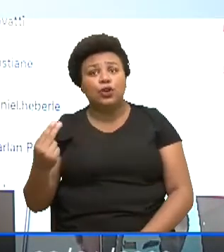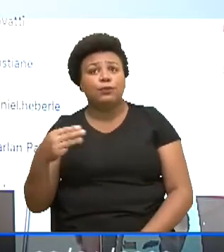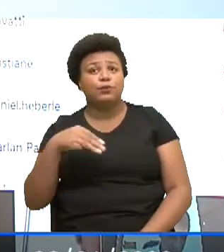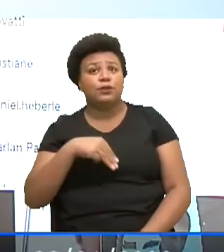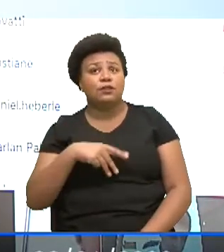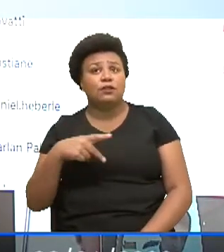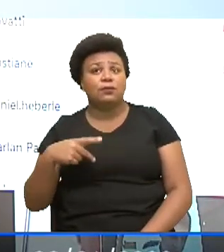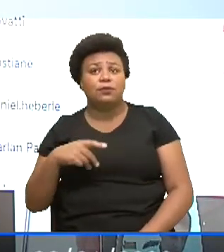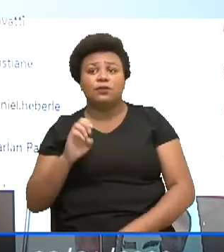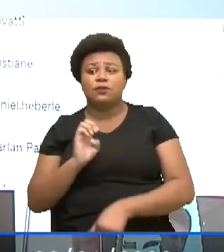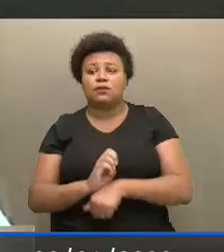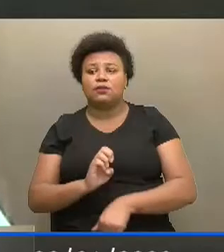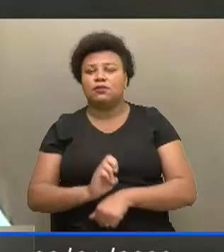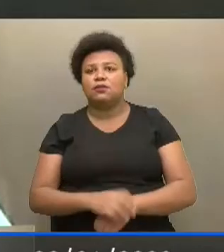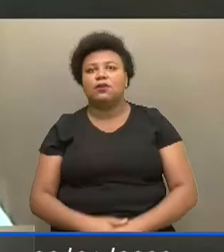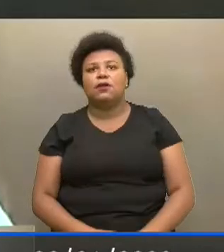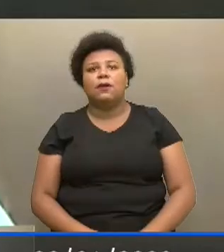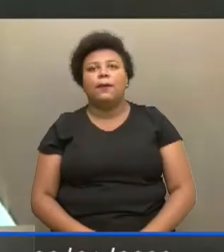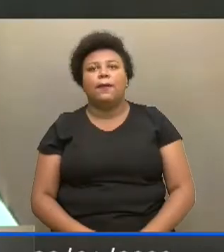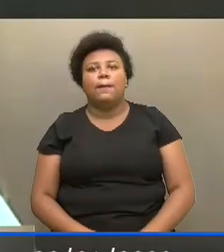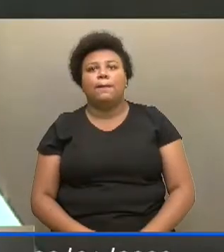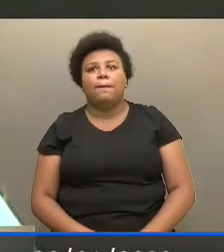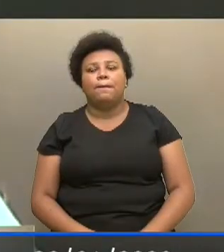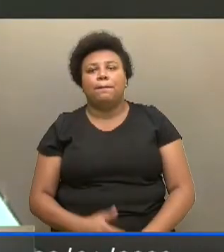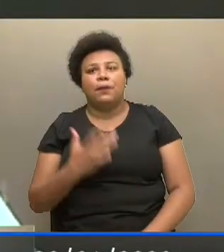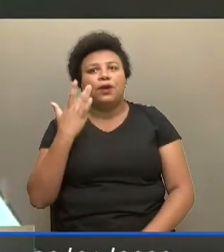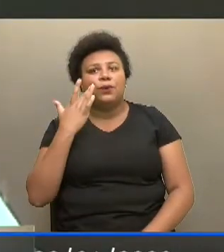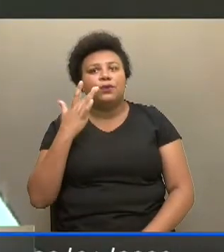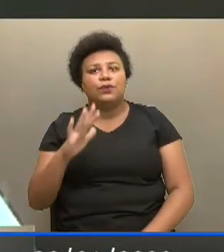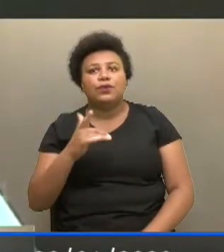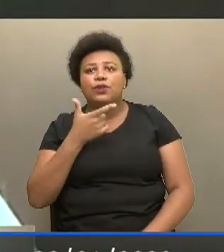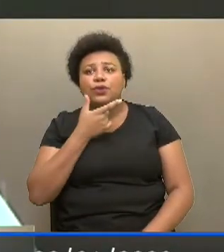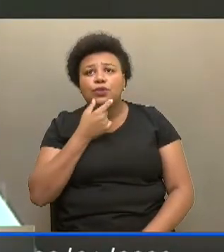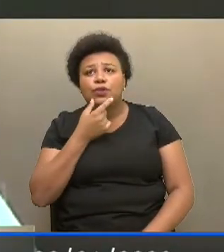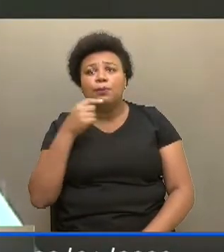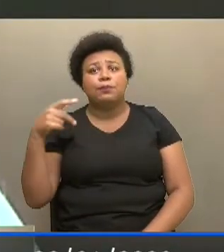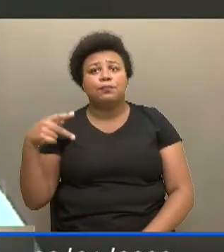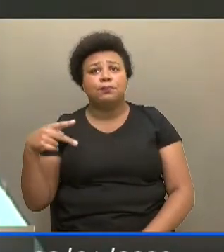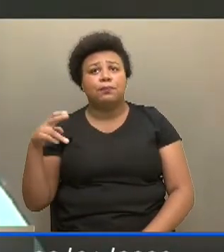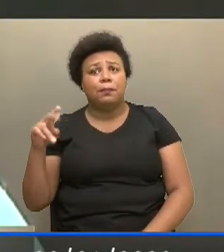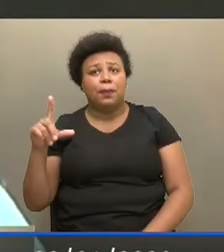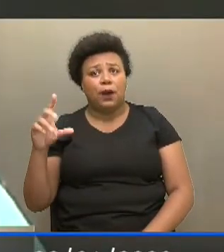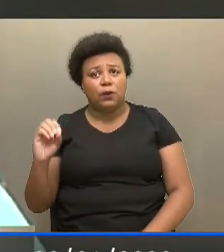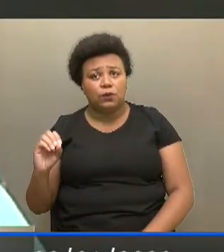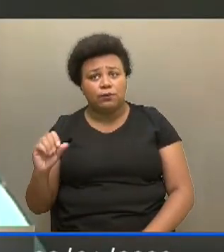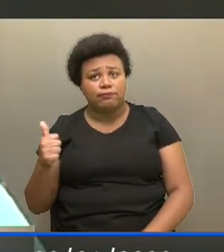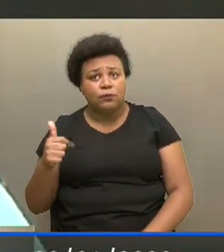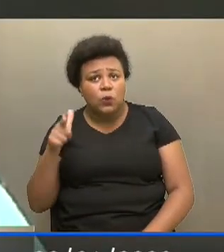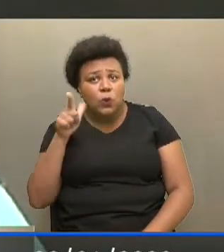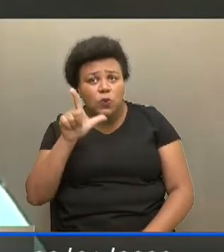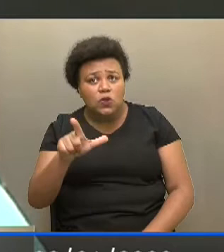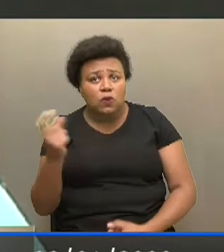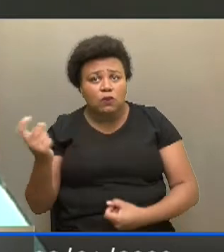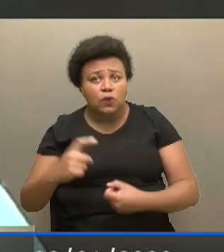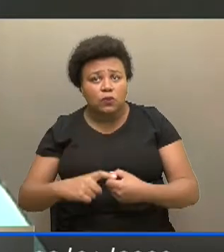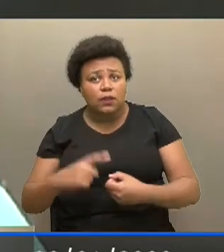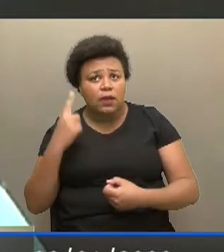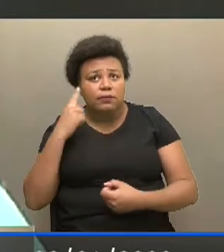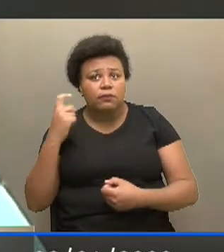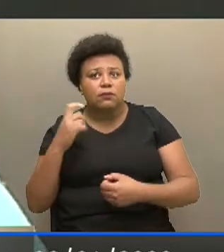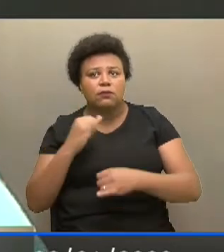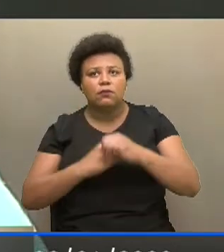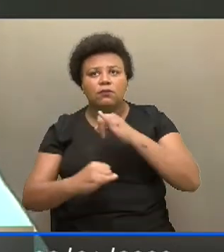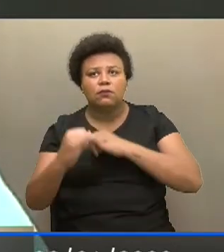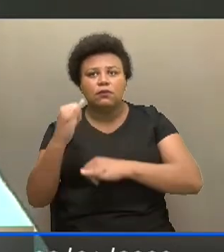Público Estadual. Eu não sei se o Paulo Madeira, conseguimos restabelecer a conexão